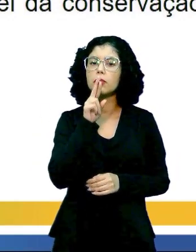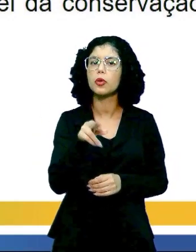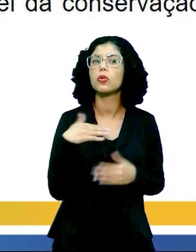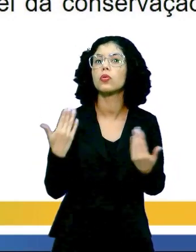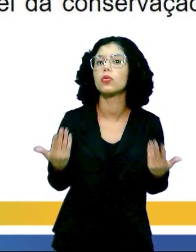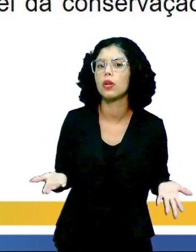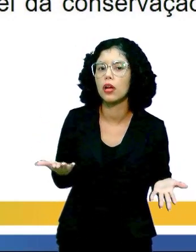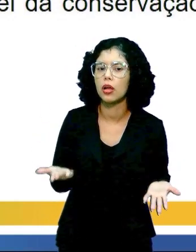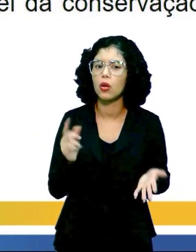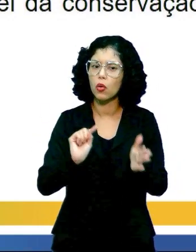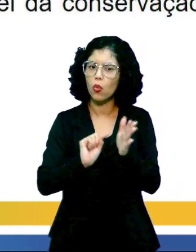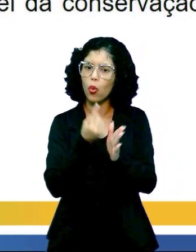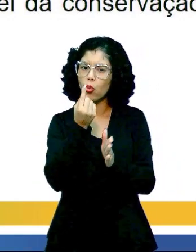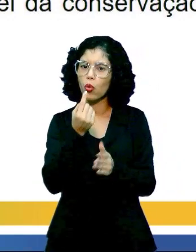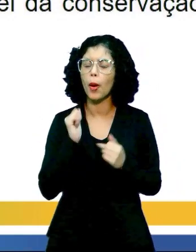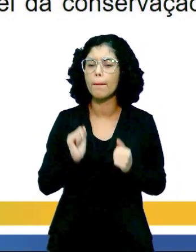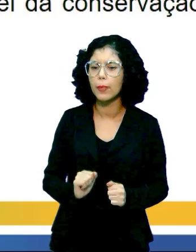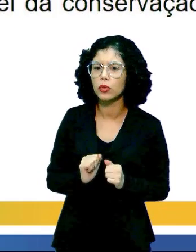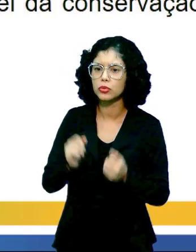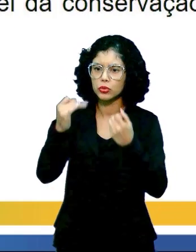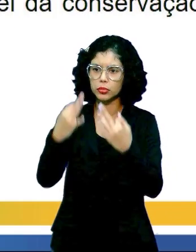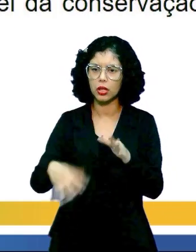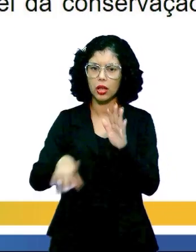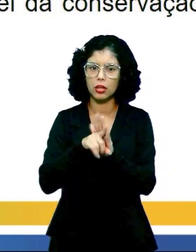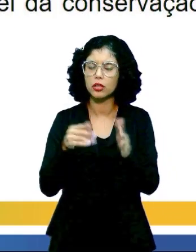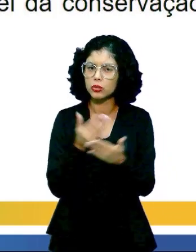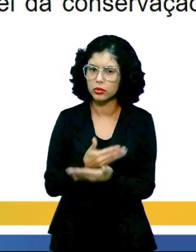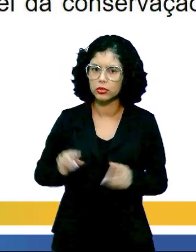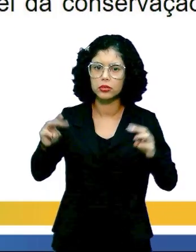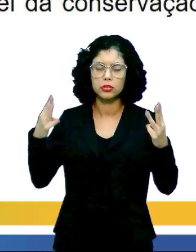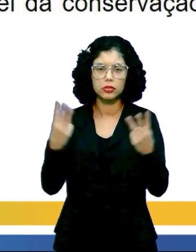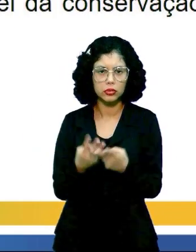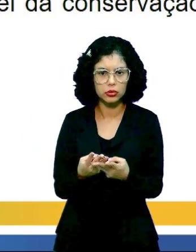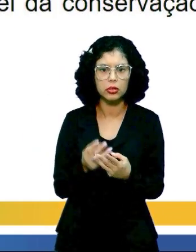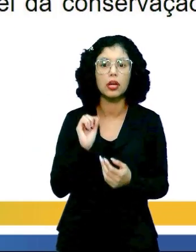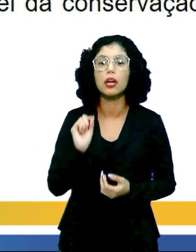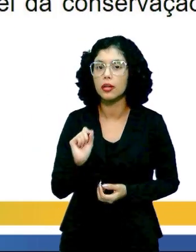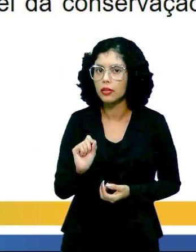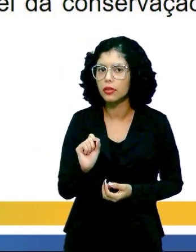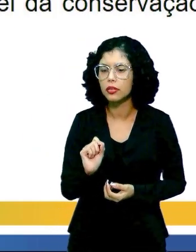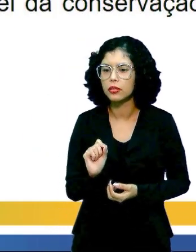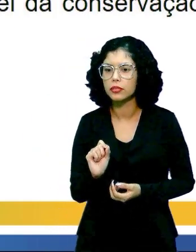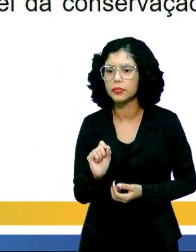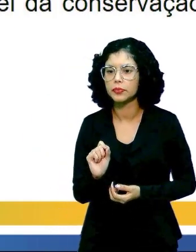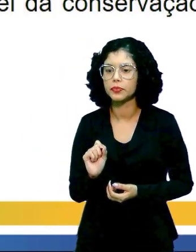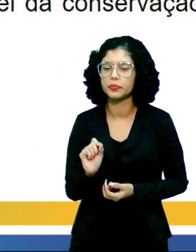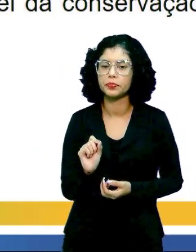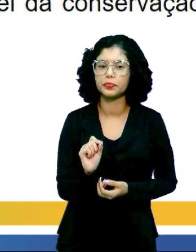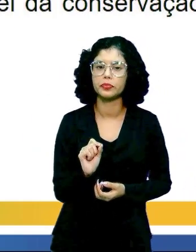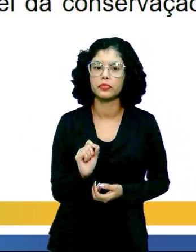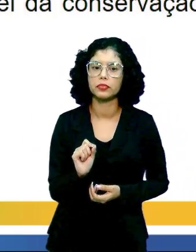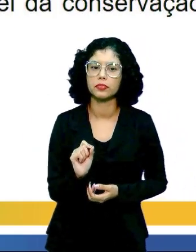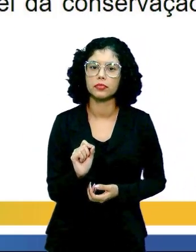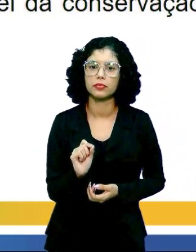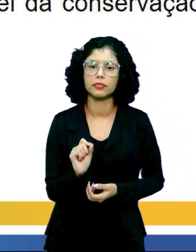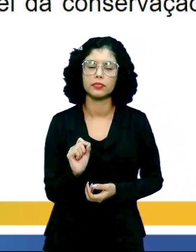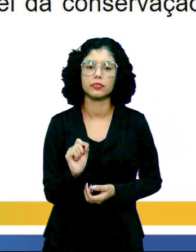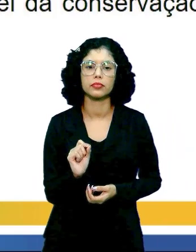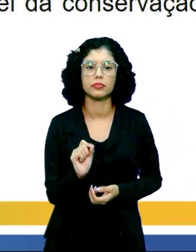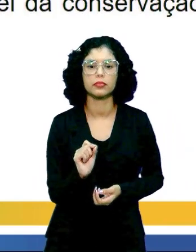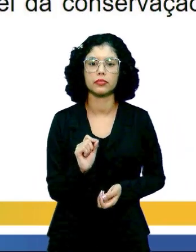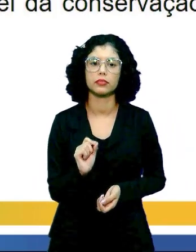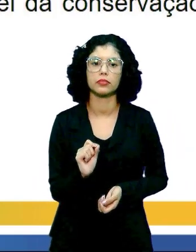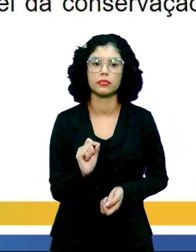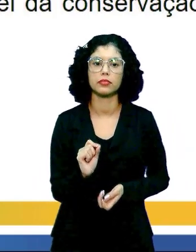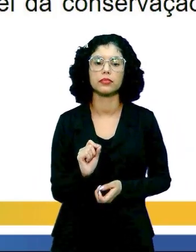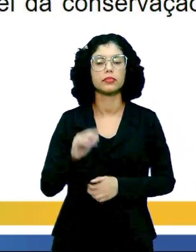atômicos citados, o primeiro capaz de explicar a lei de conservação de massa de Lavoisier foi quem? Então o primeiro modelo foi o